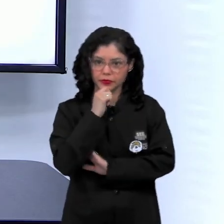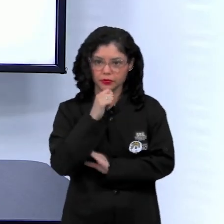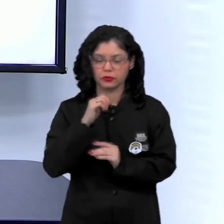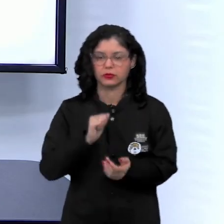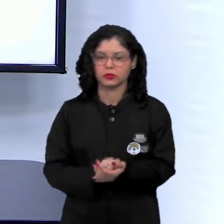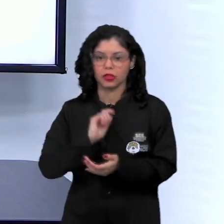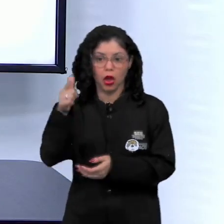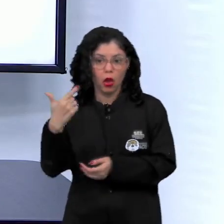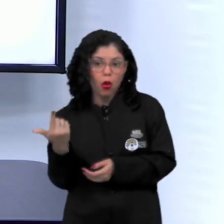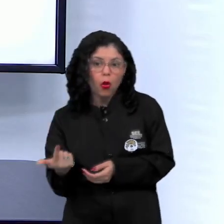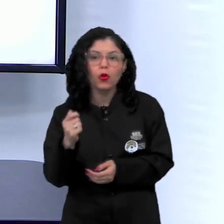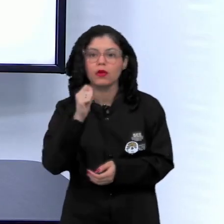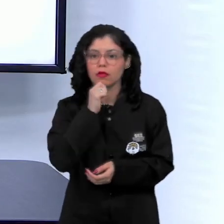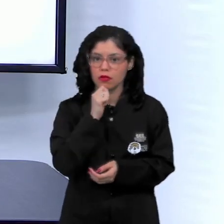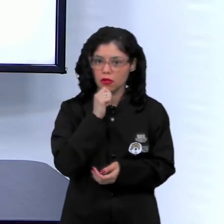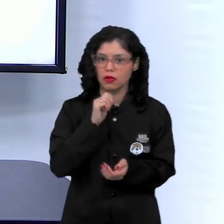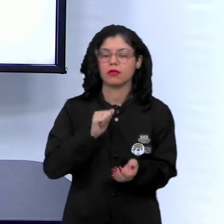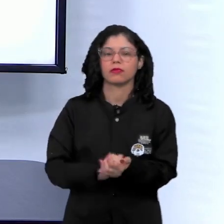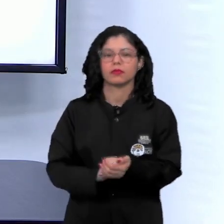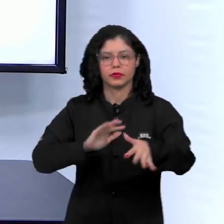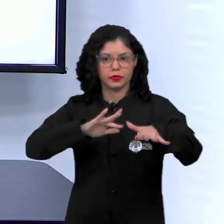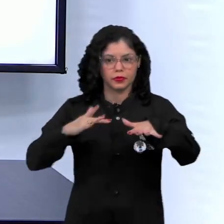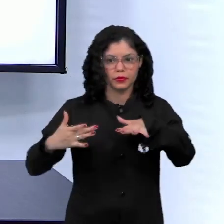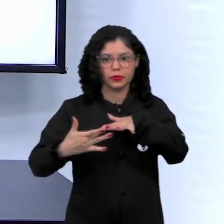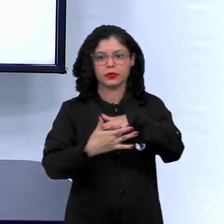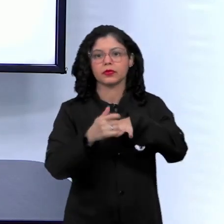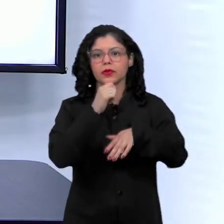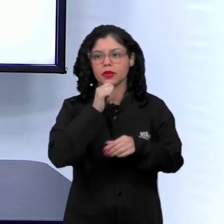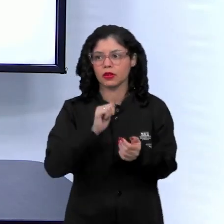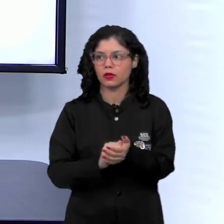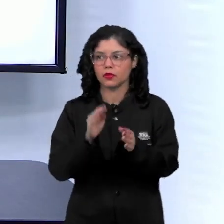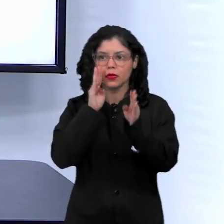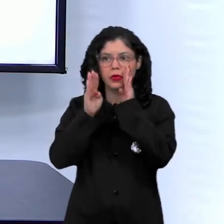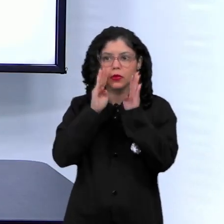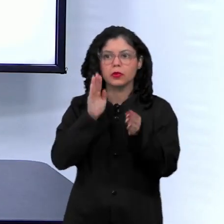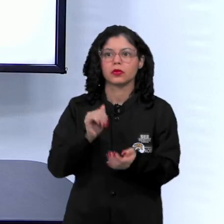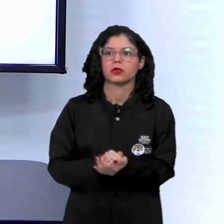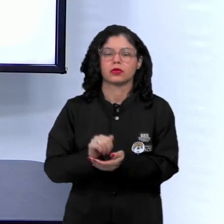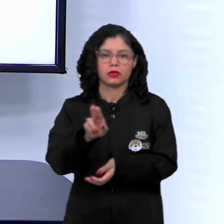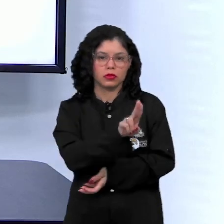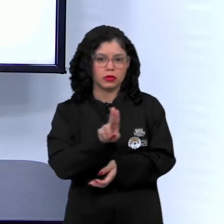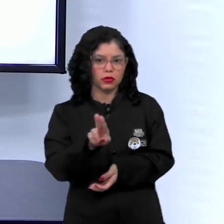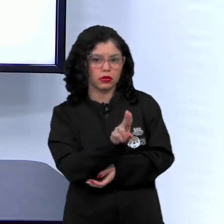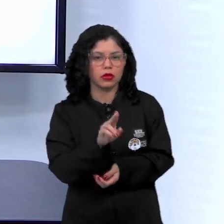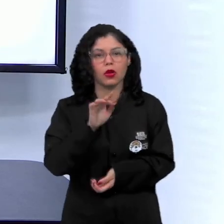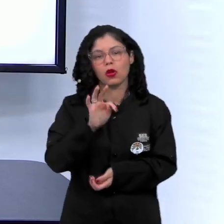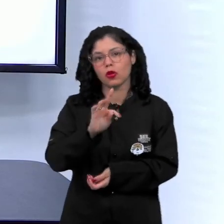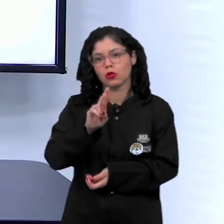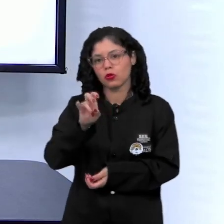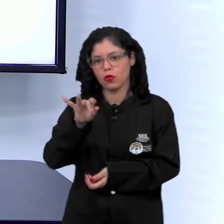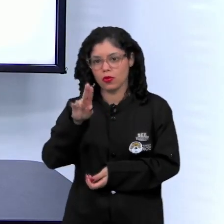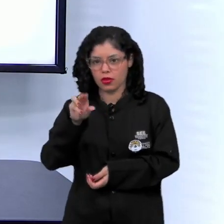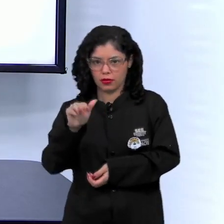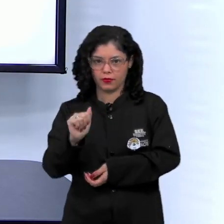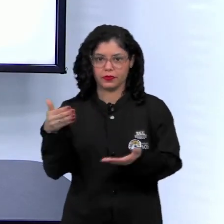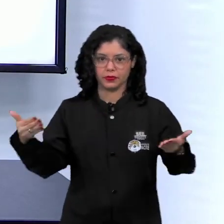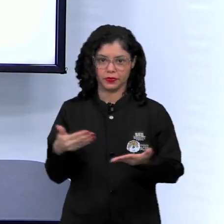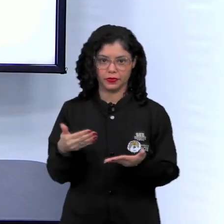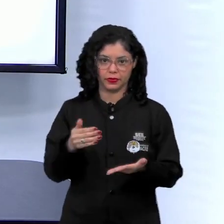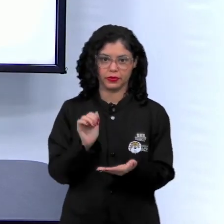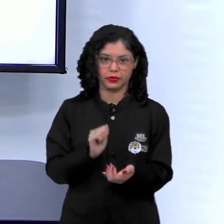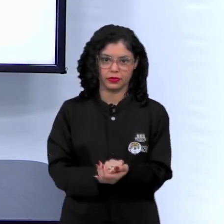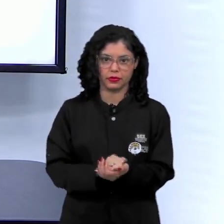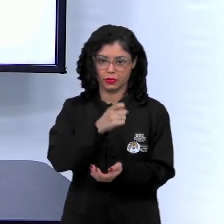usar outra ferramenta das redes sociais, como o Facebook ou chamado Twitter, que agora é chamado